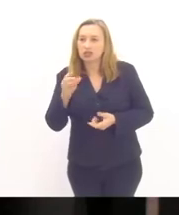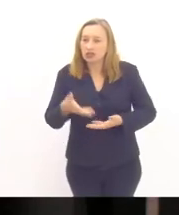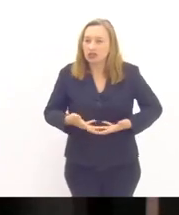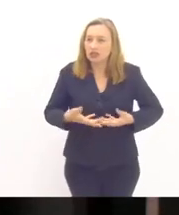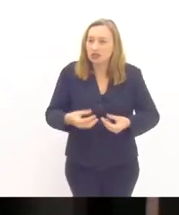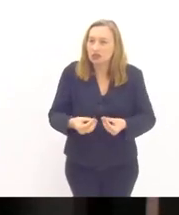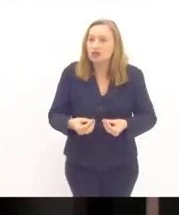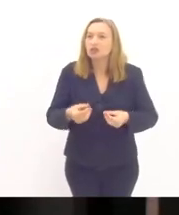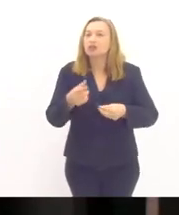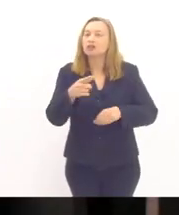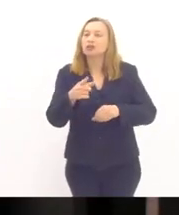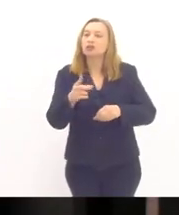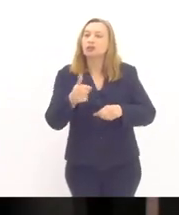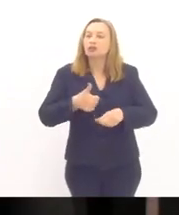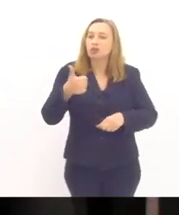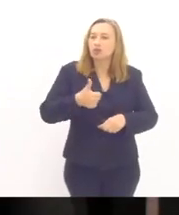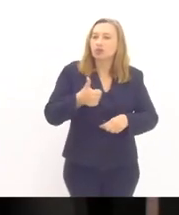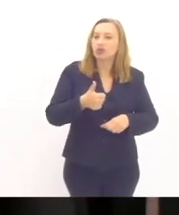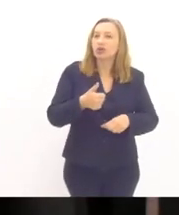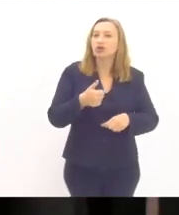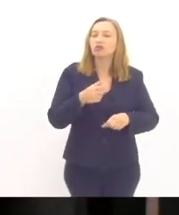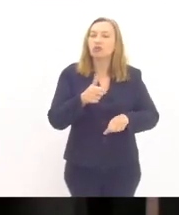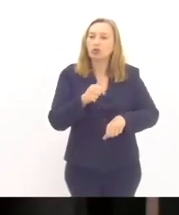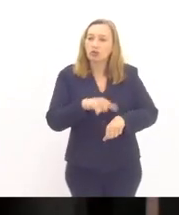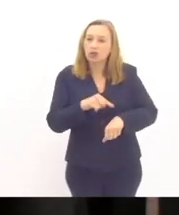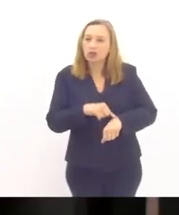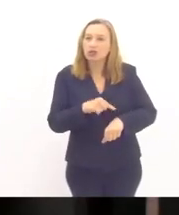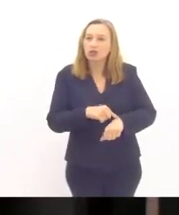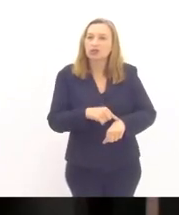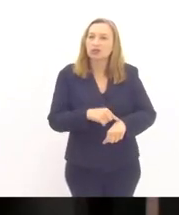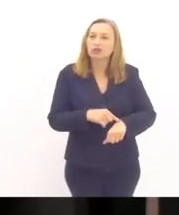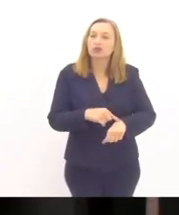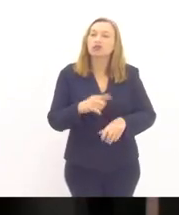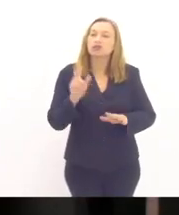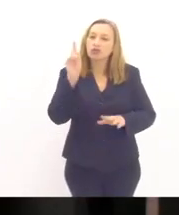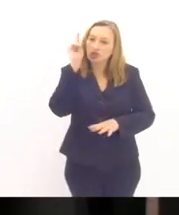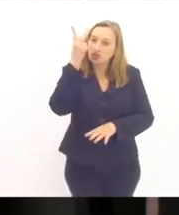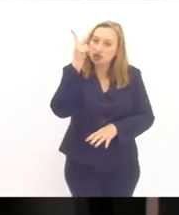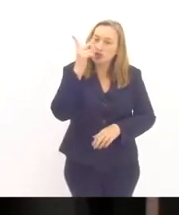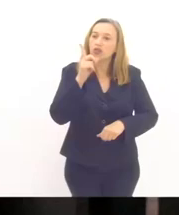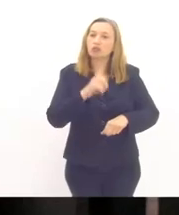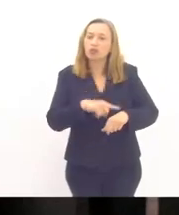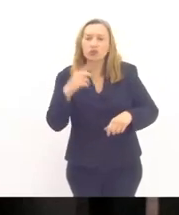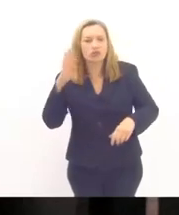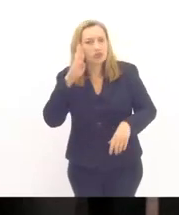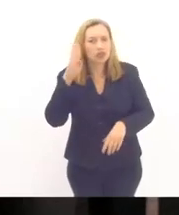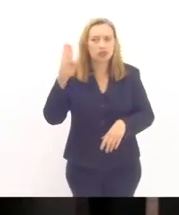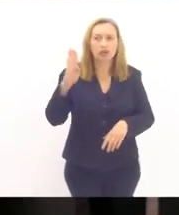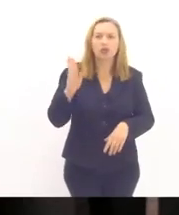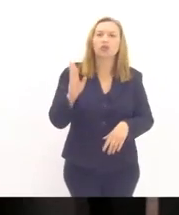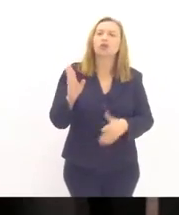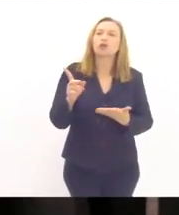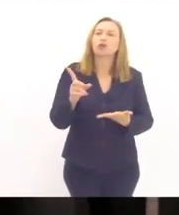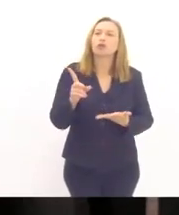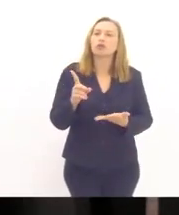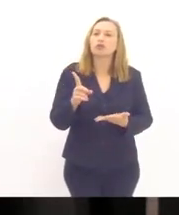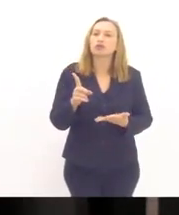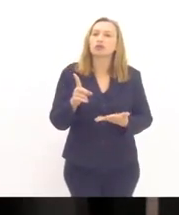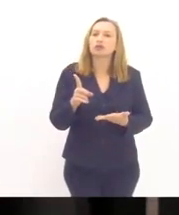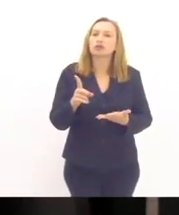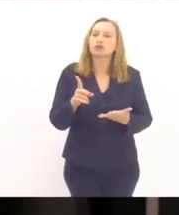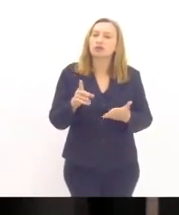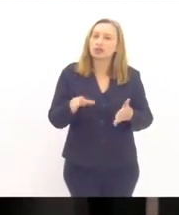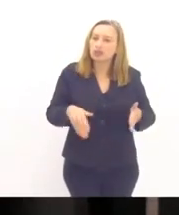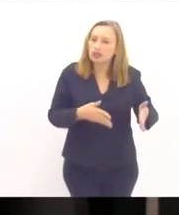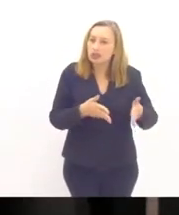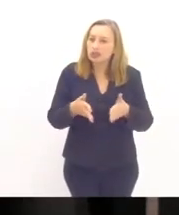nossas primeiras procuras, para a gente ter esse momento que eu considero um momento histórico fundamental para a gente dar mais